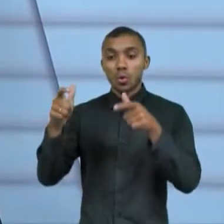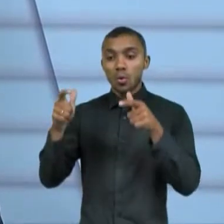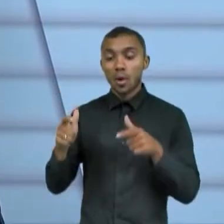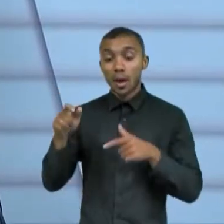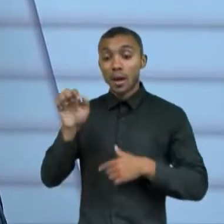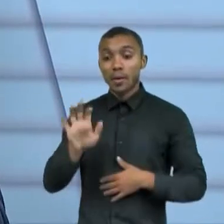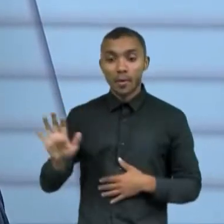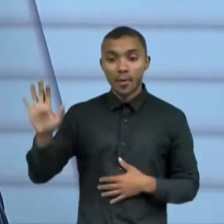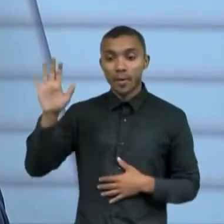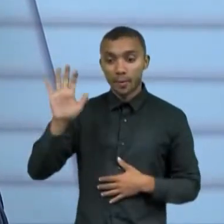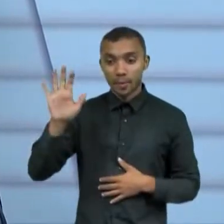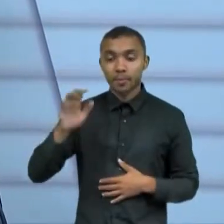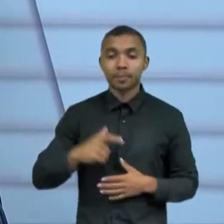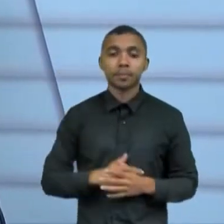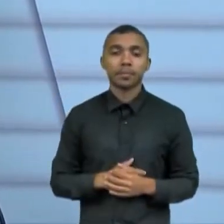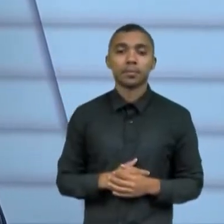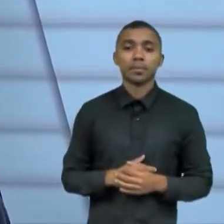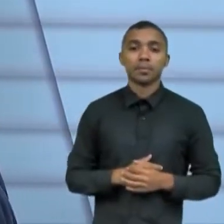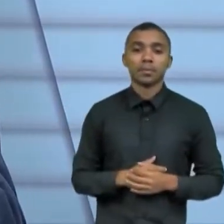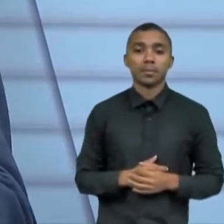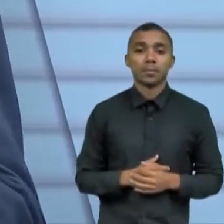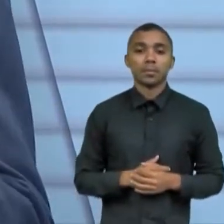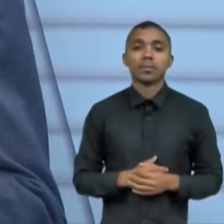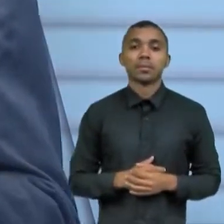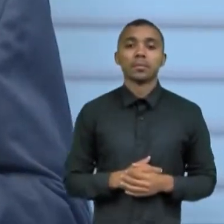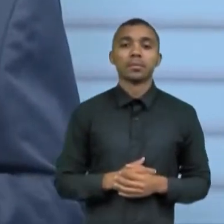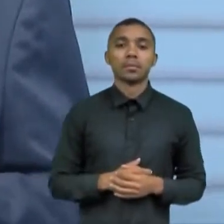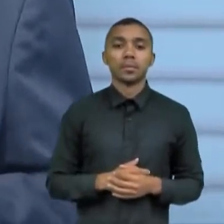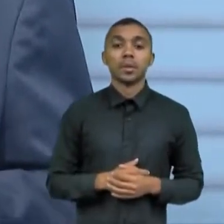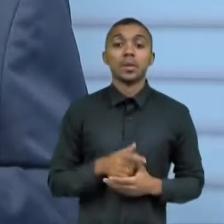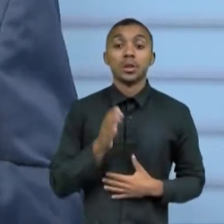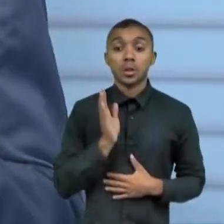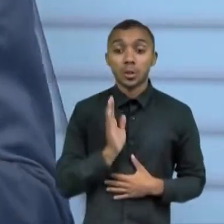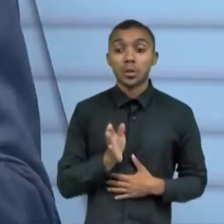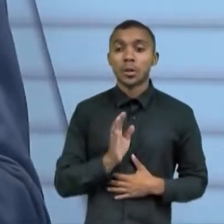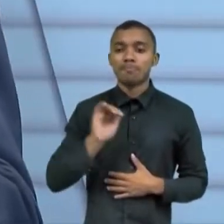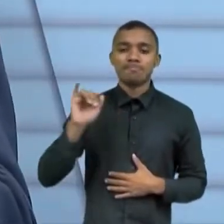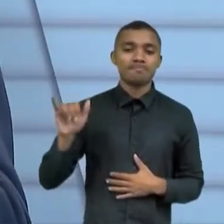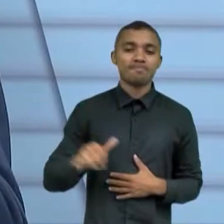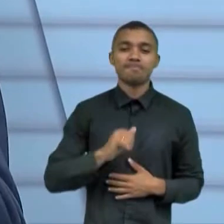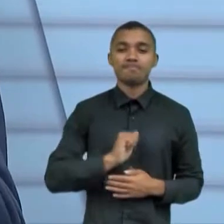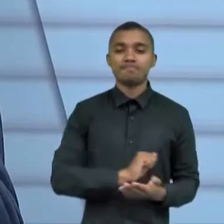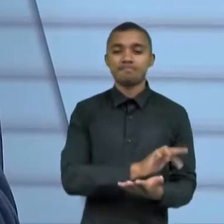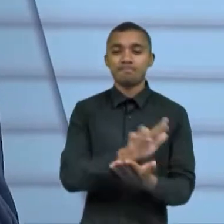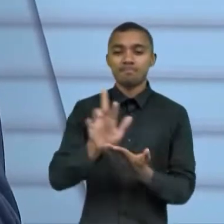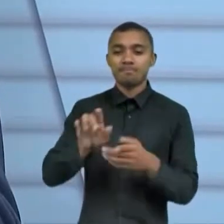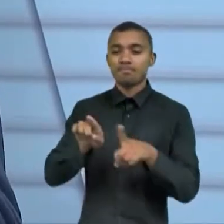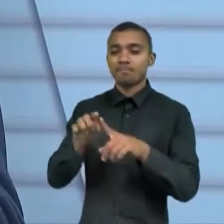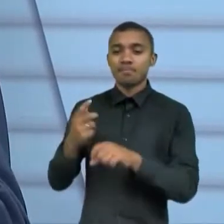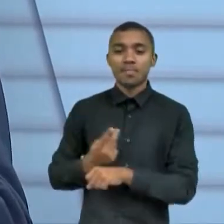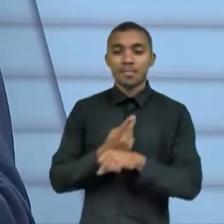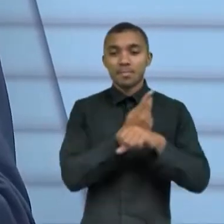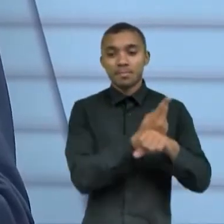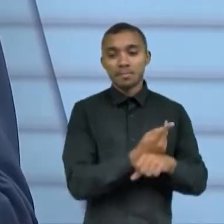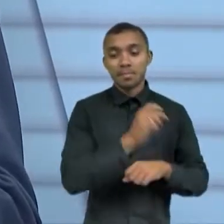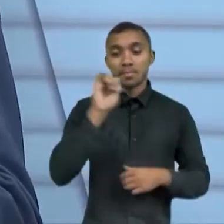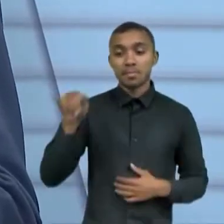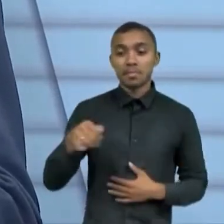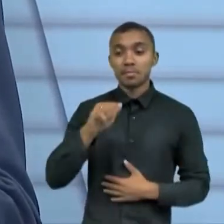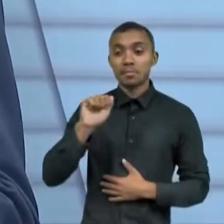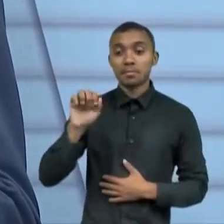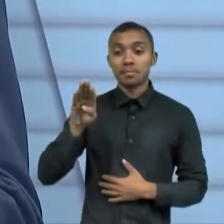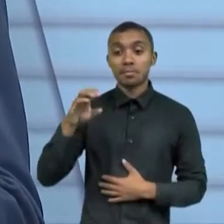Coimbra, lá em Portugal. Já recebeu, por várias oportunidades, o prêmio Jabuti de